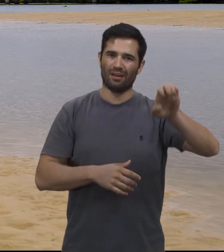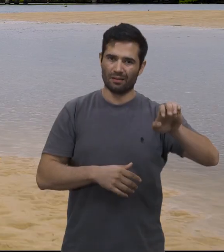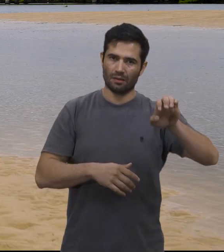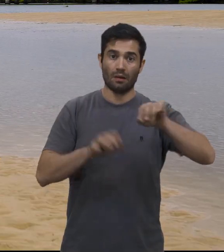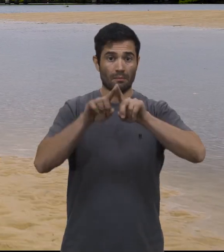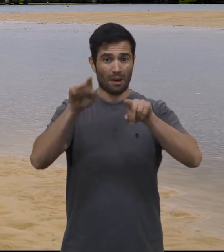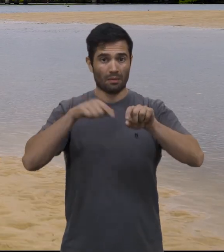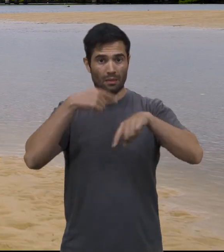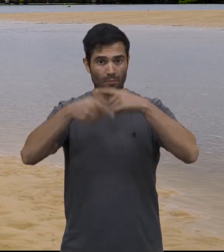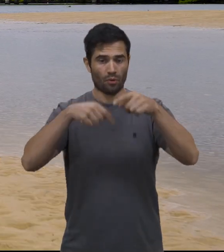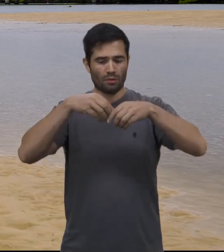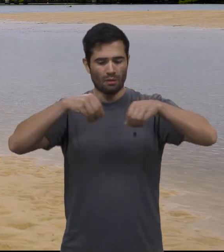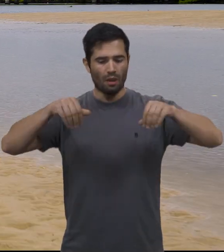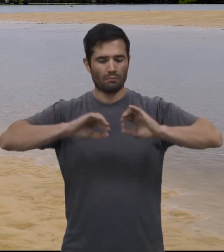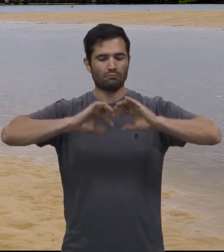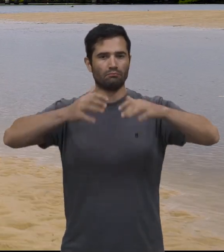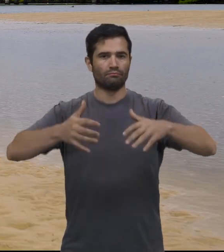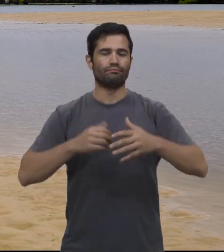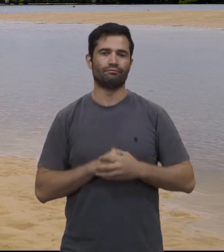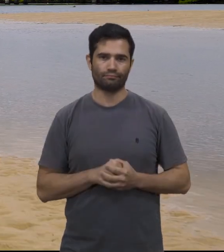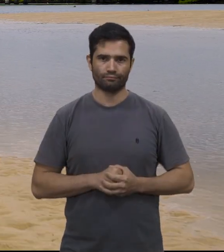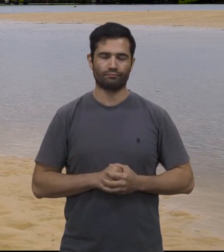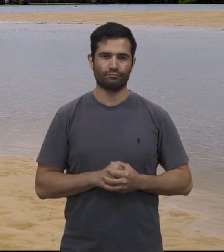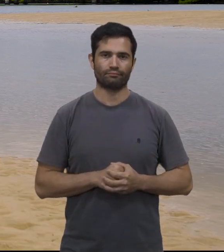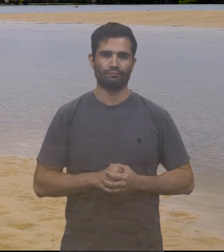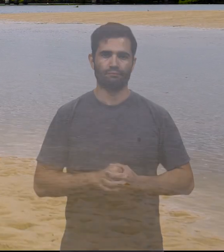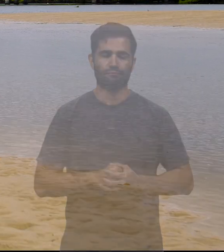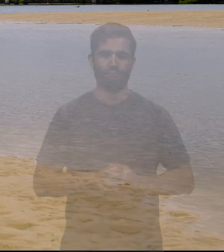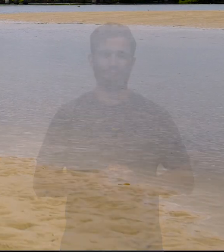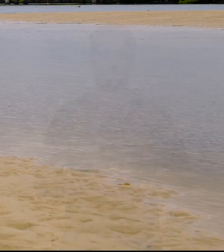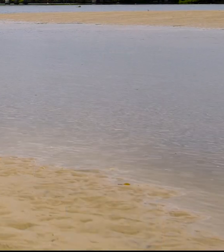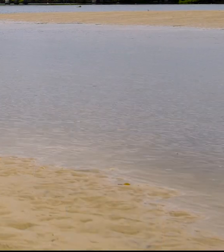aí, depois que aterrou, pronto.